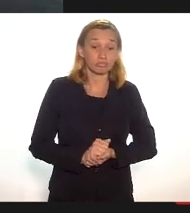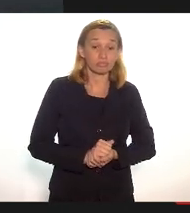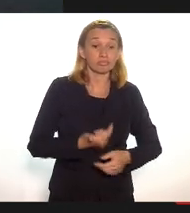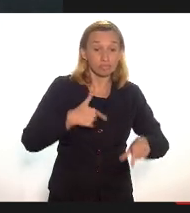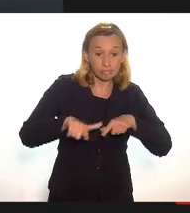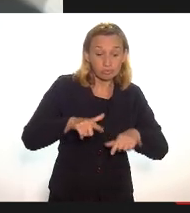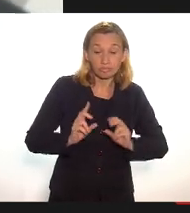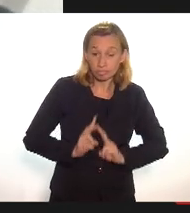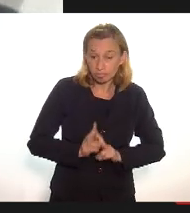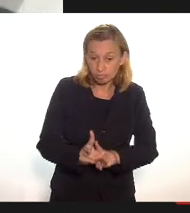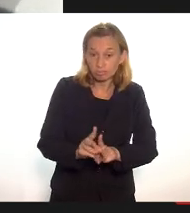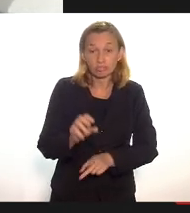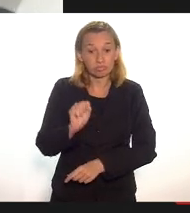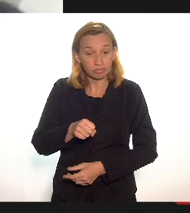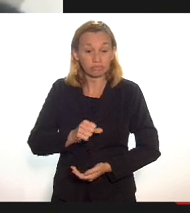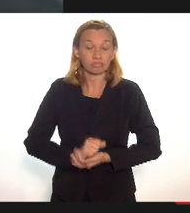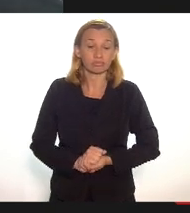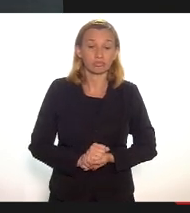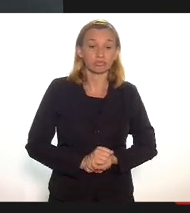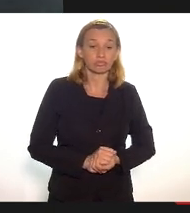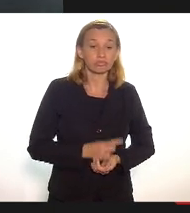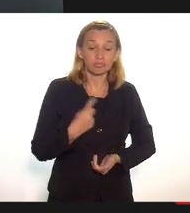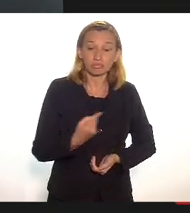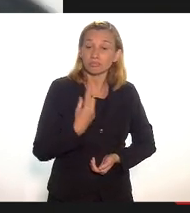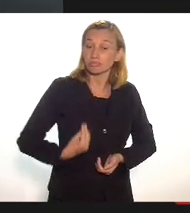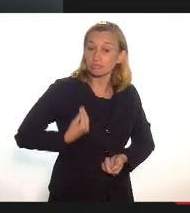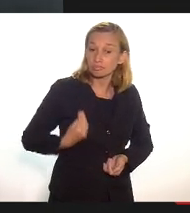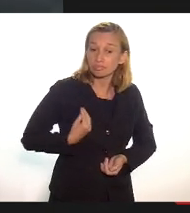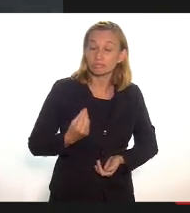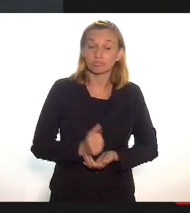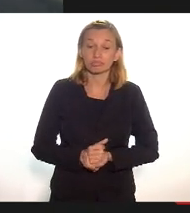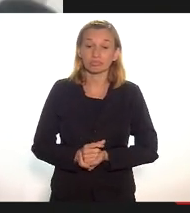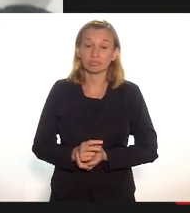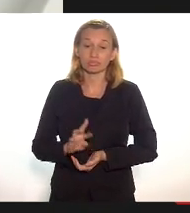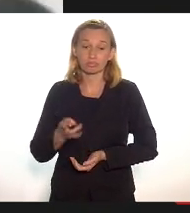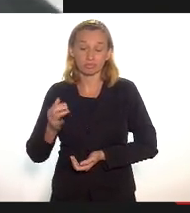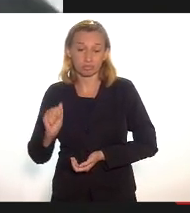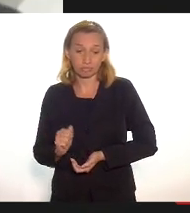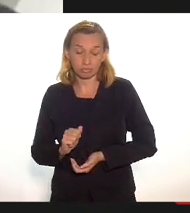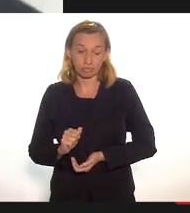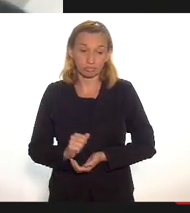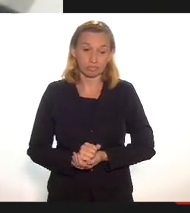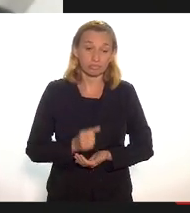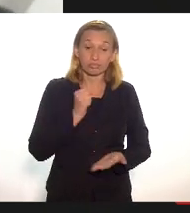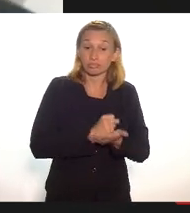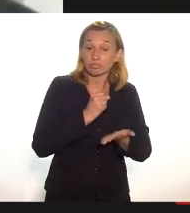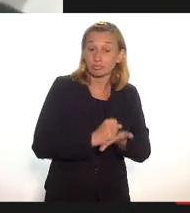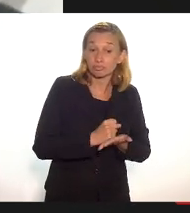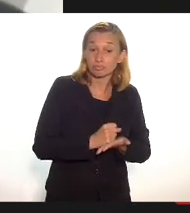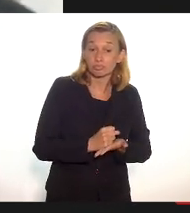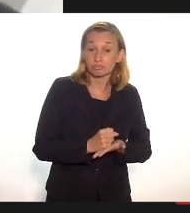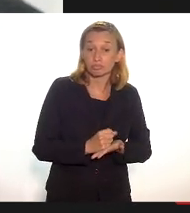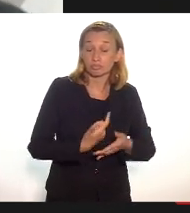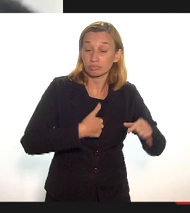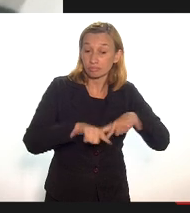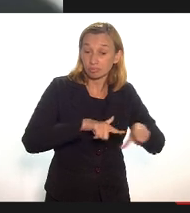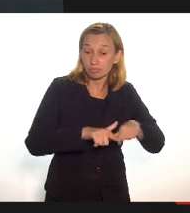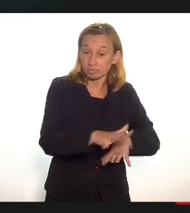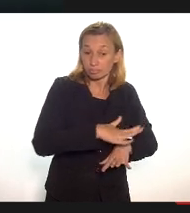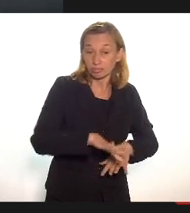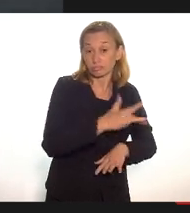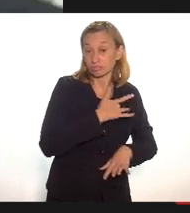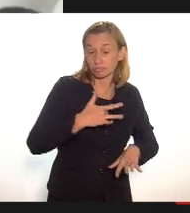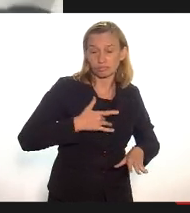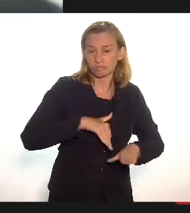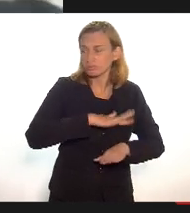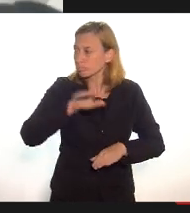ser continuado. Nós estamos convivendo com as terceirizações, com a contratação de mão de obra na área da saúde e em